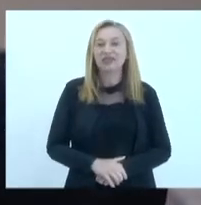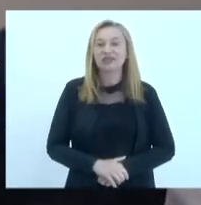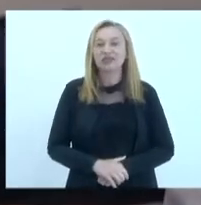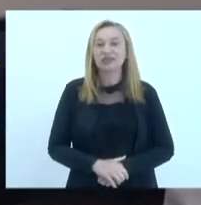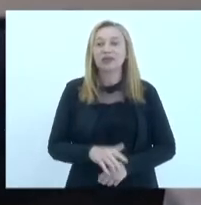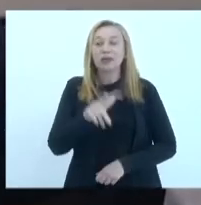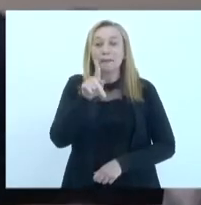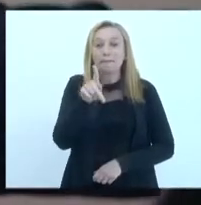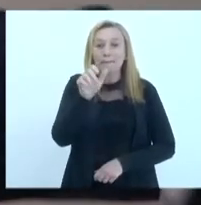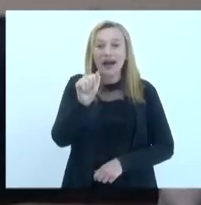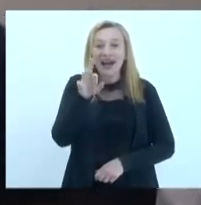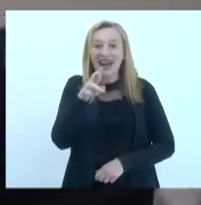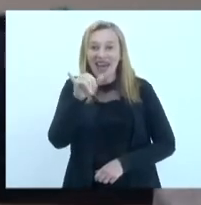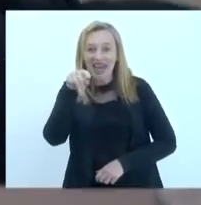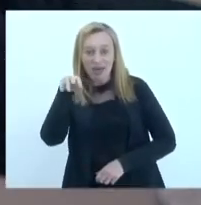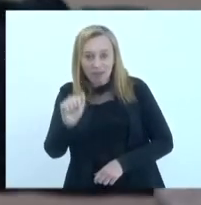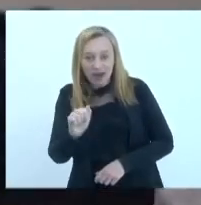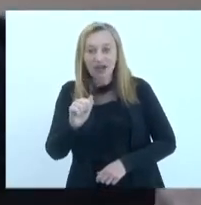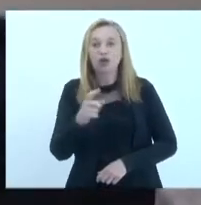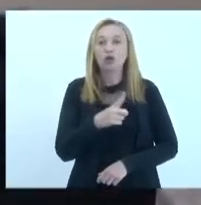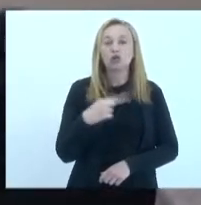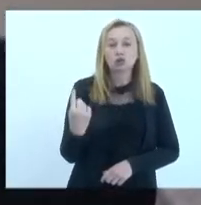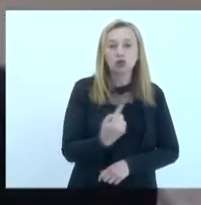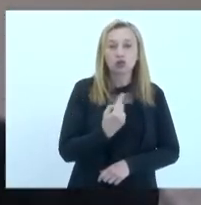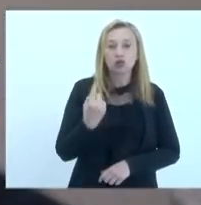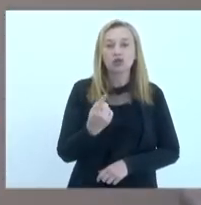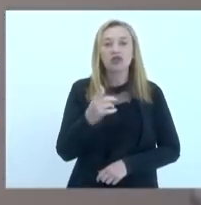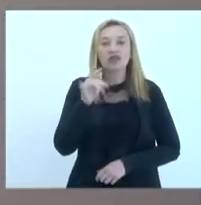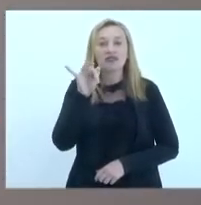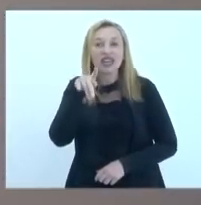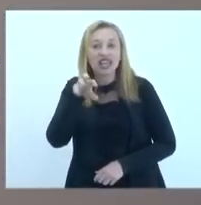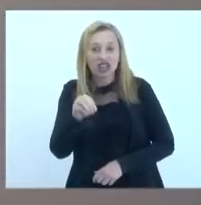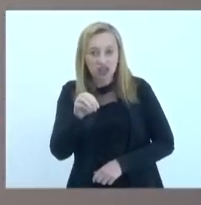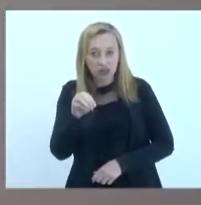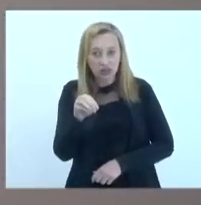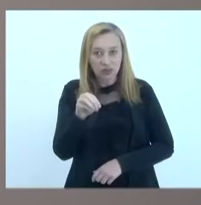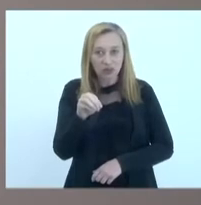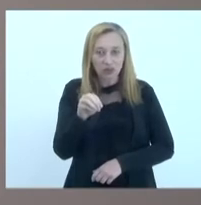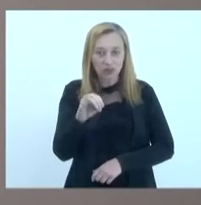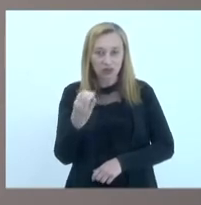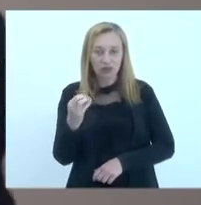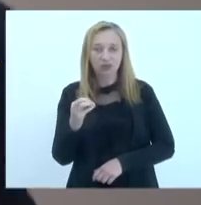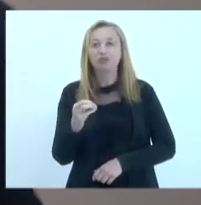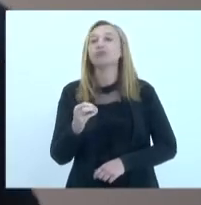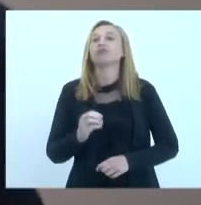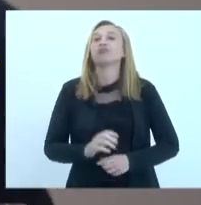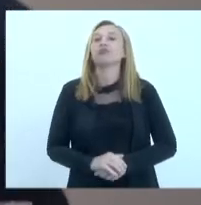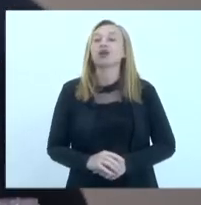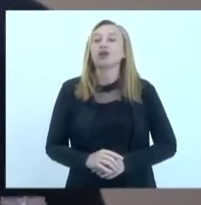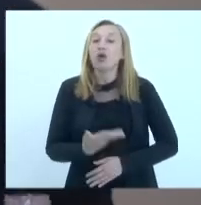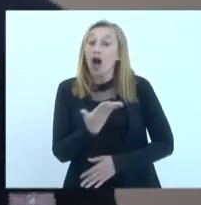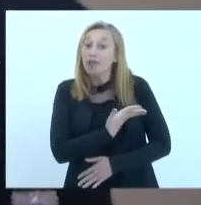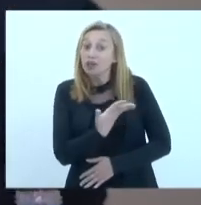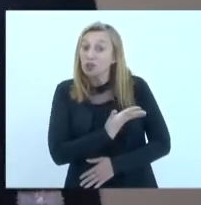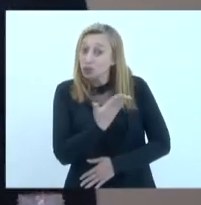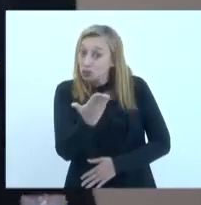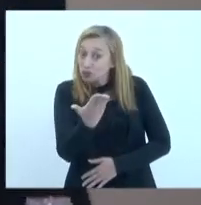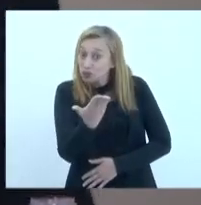de Paraíba, o nosso Fernandinho Graça, o nosso